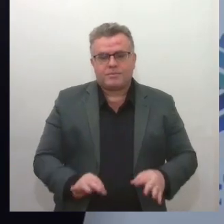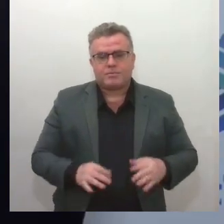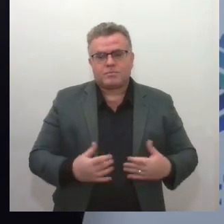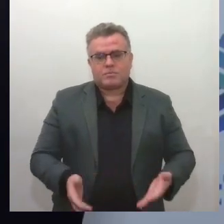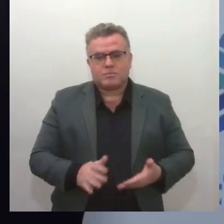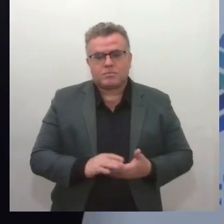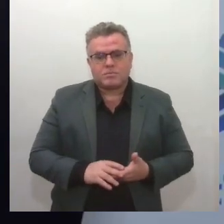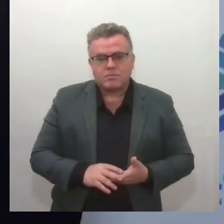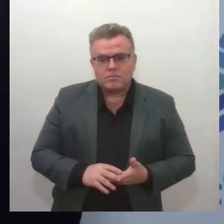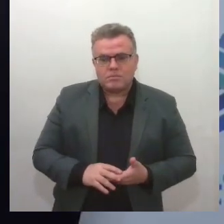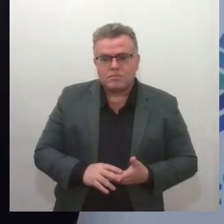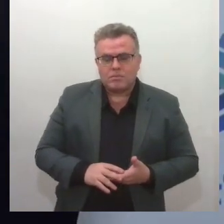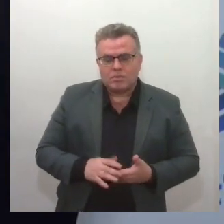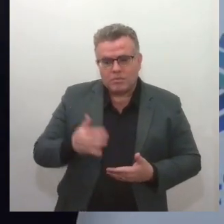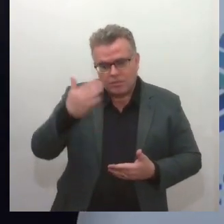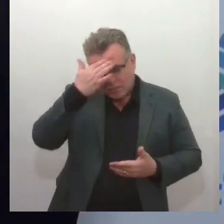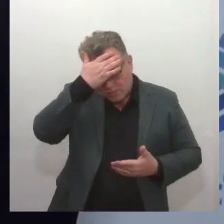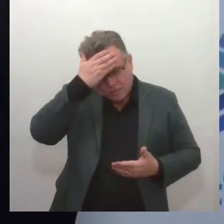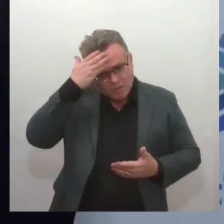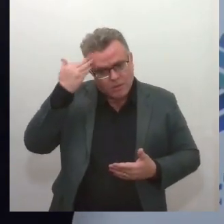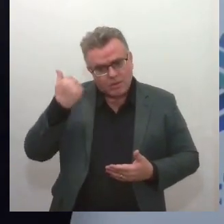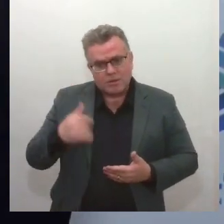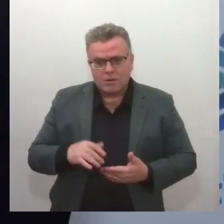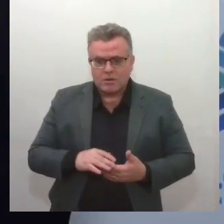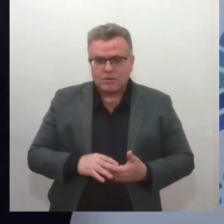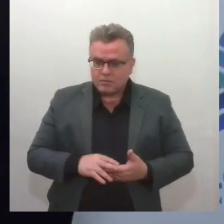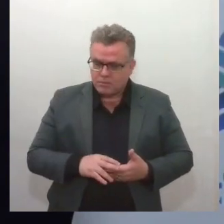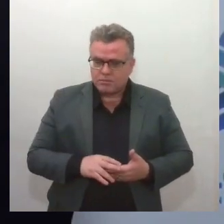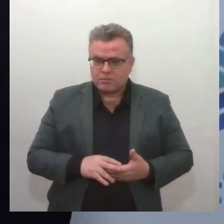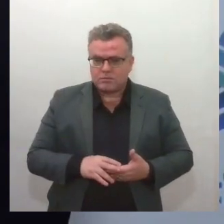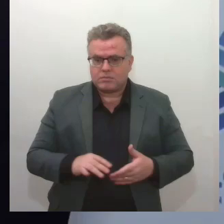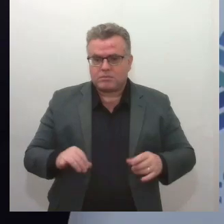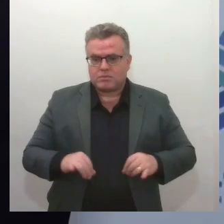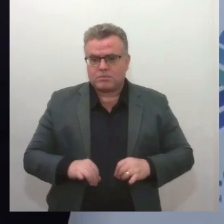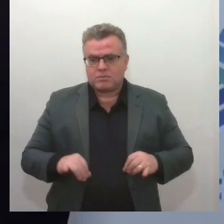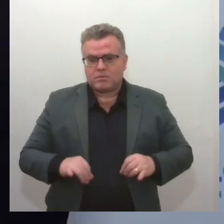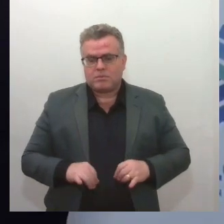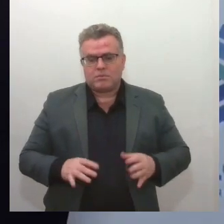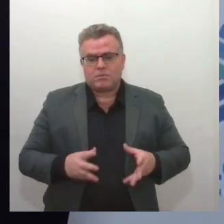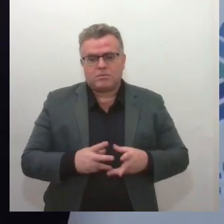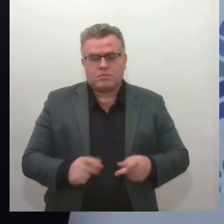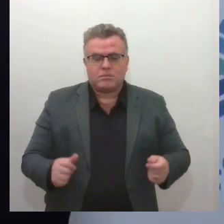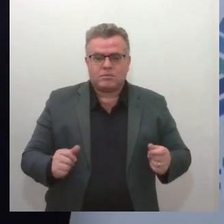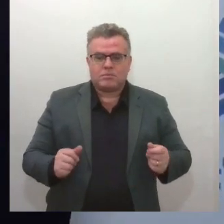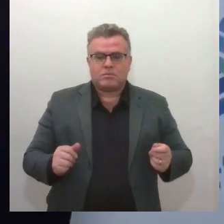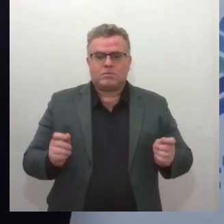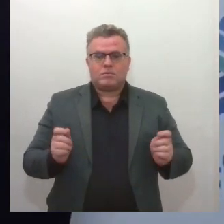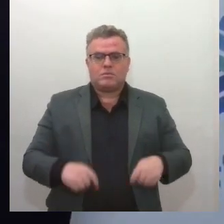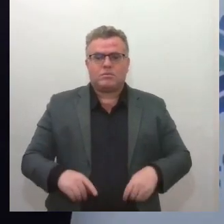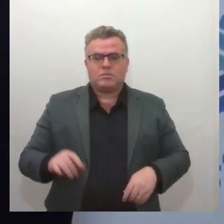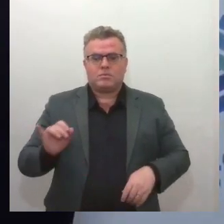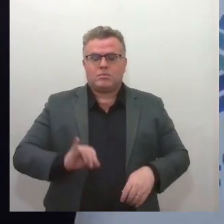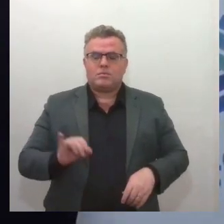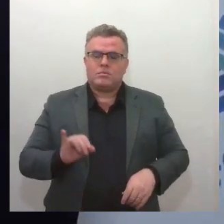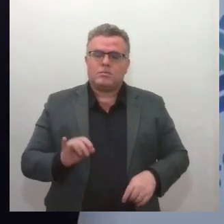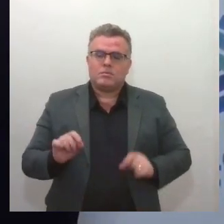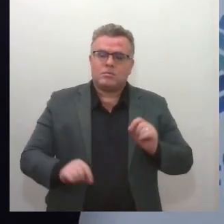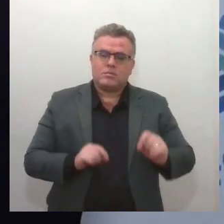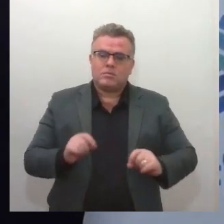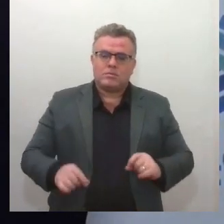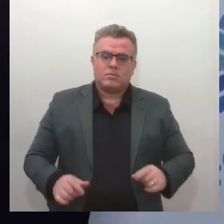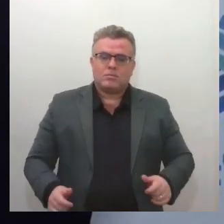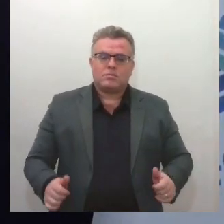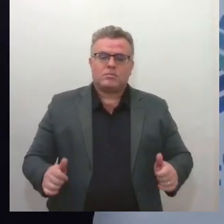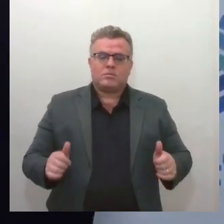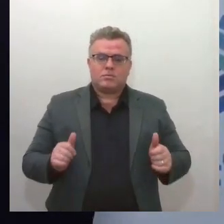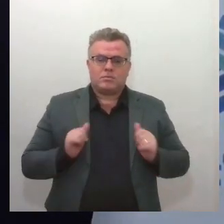que eles paguem por essa violência tão grande, nessa tentativa de nos silenciar, nos intimidar, mas